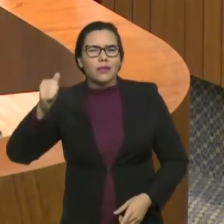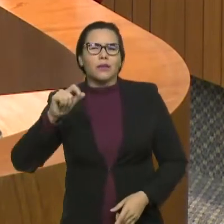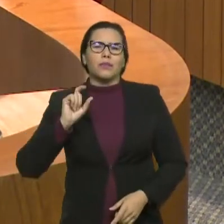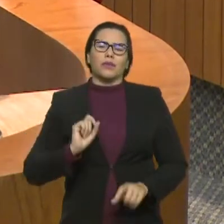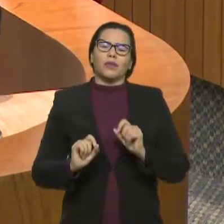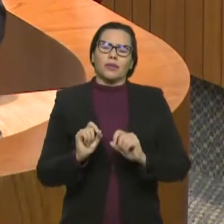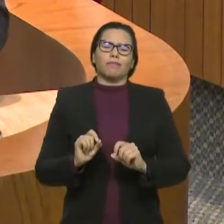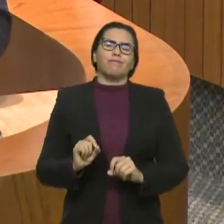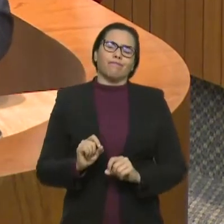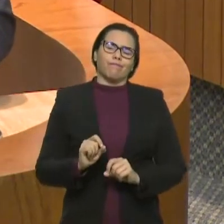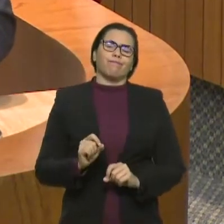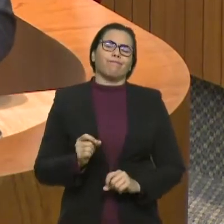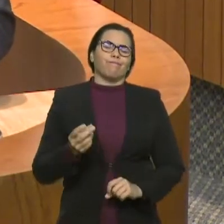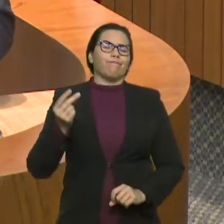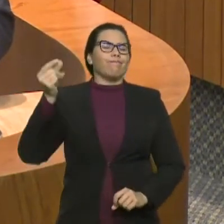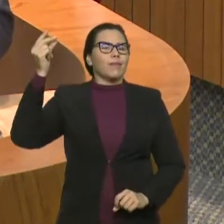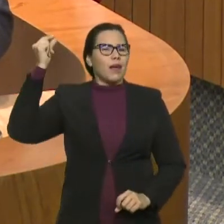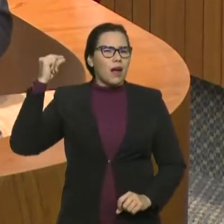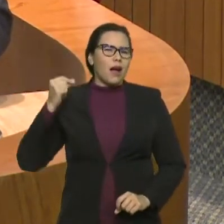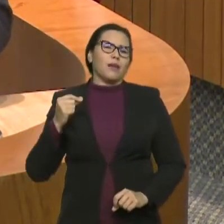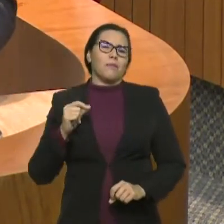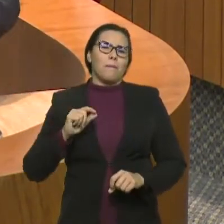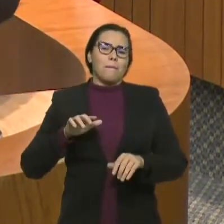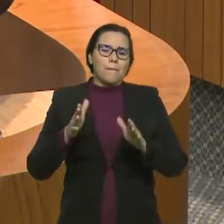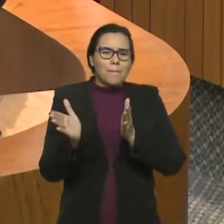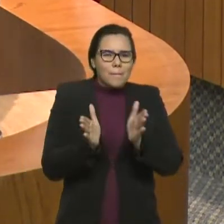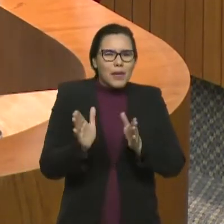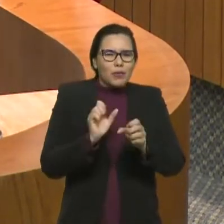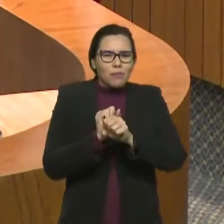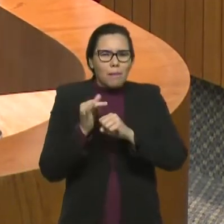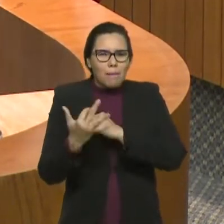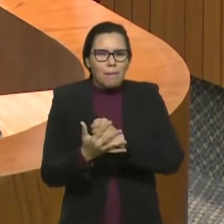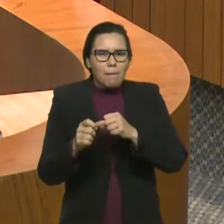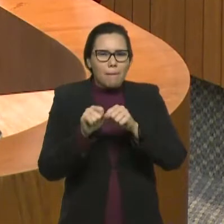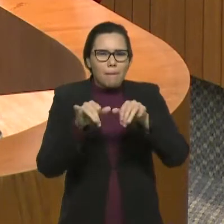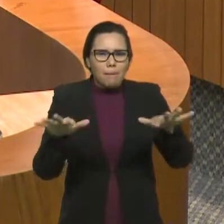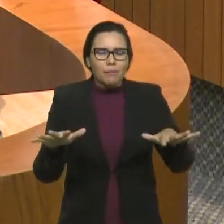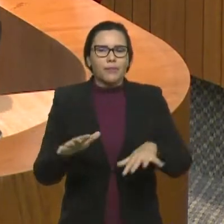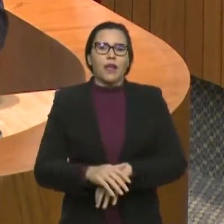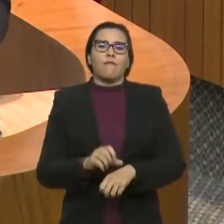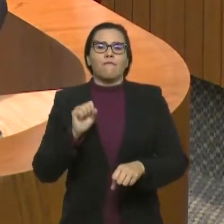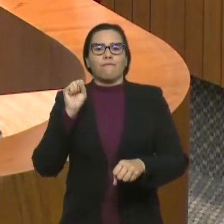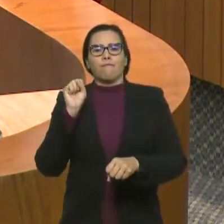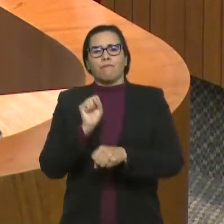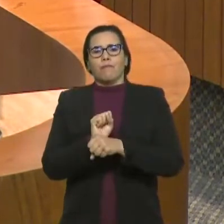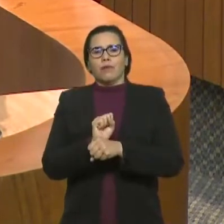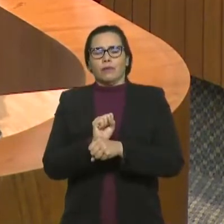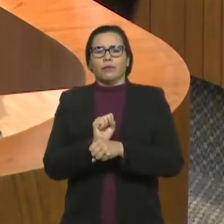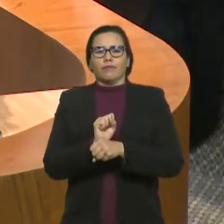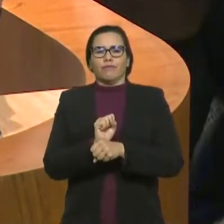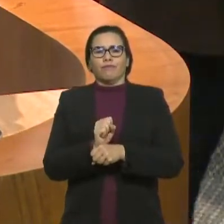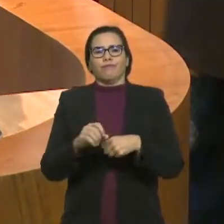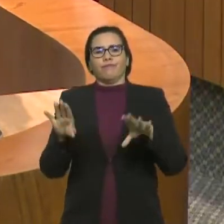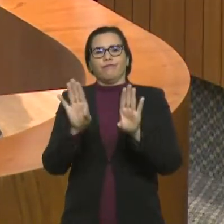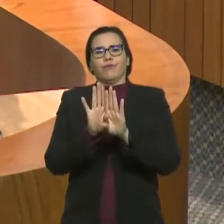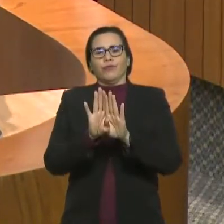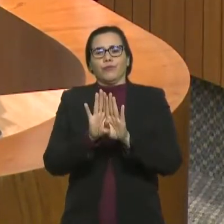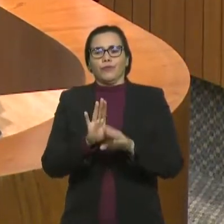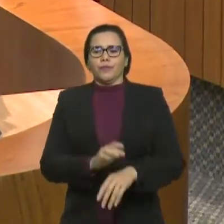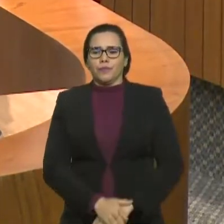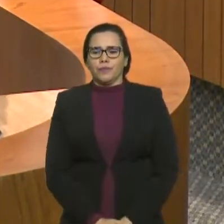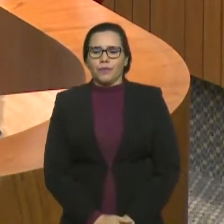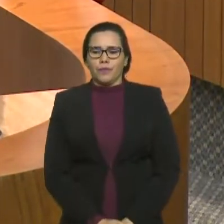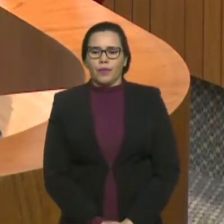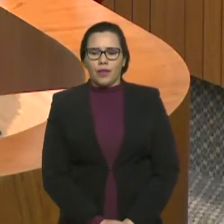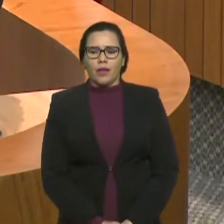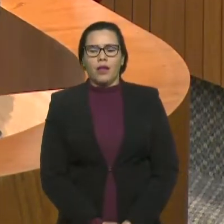alumínio. E eu queria destacar que, de início, a Alumar vai gerar, em média, 2.500